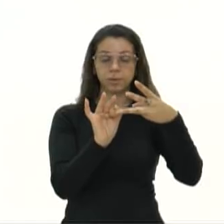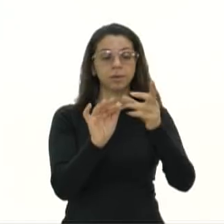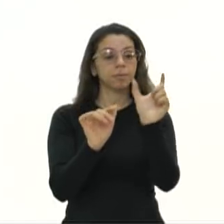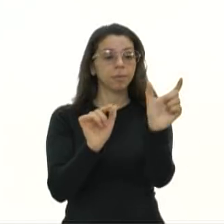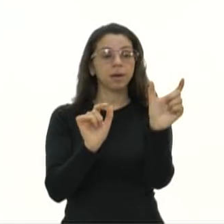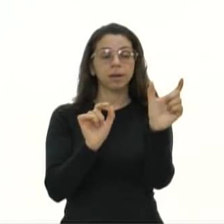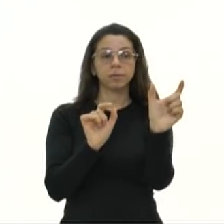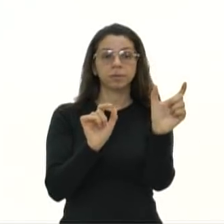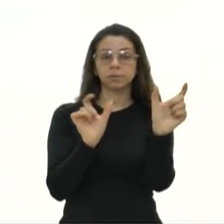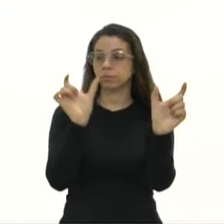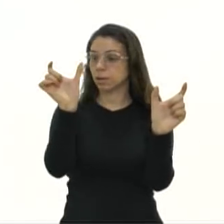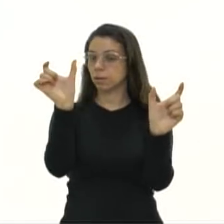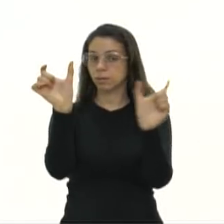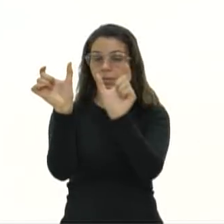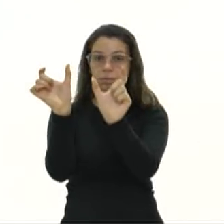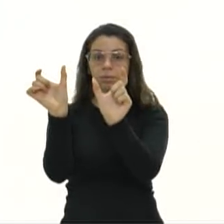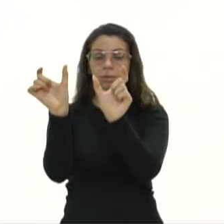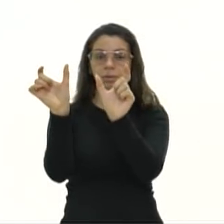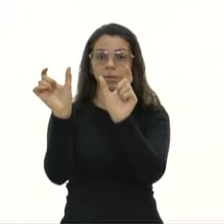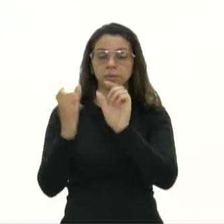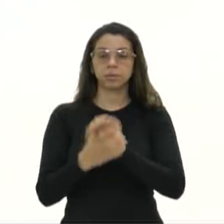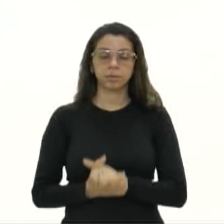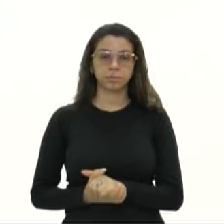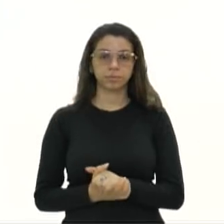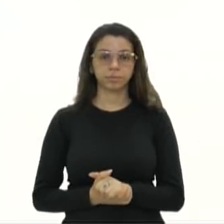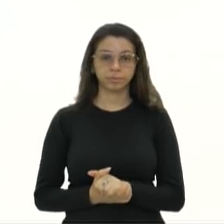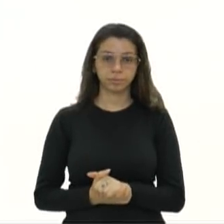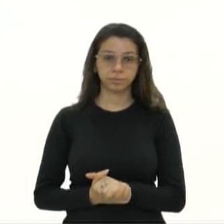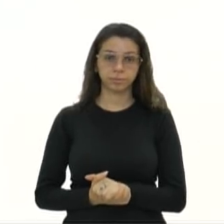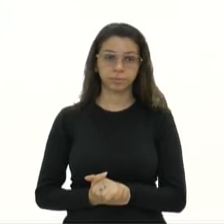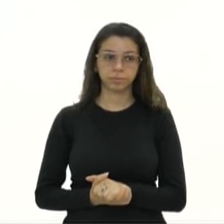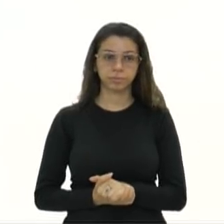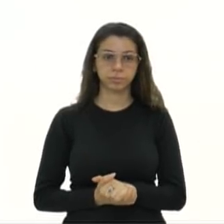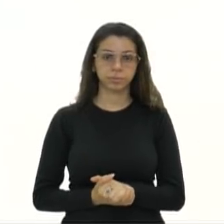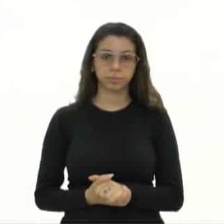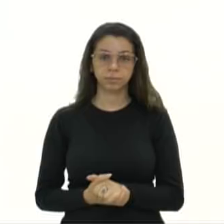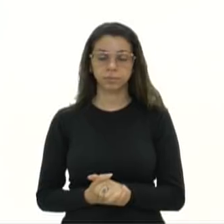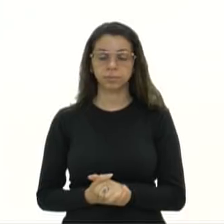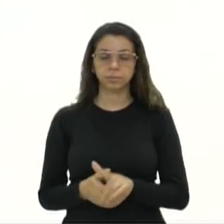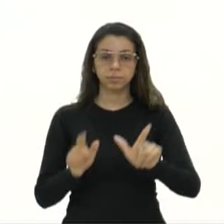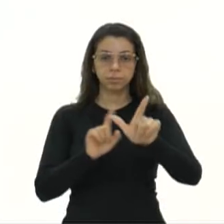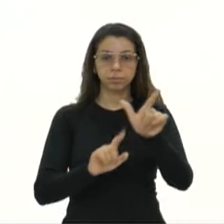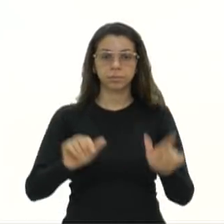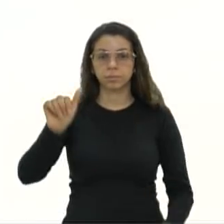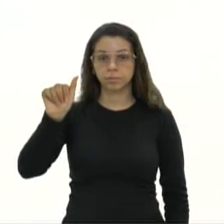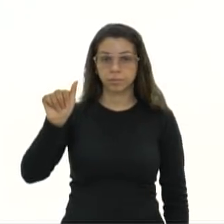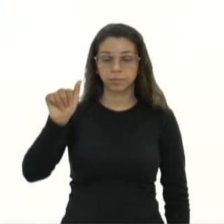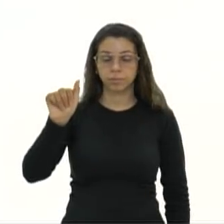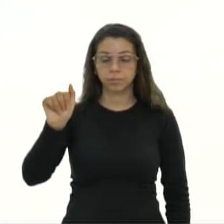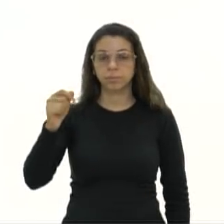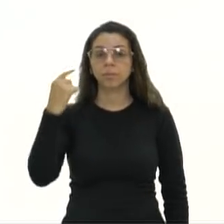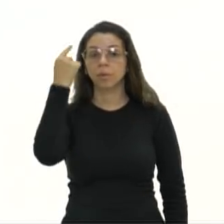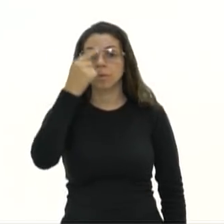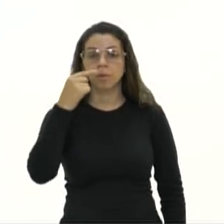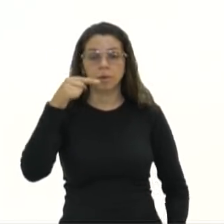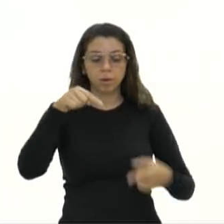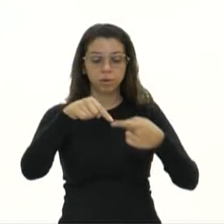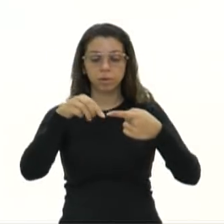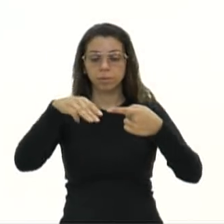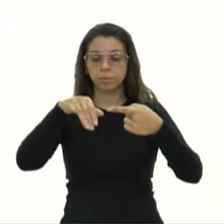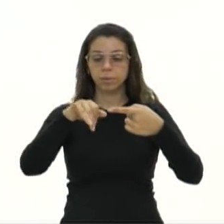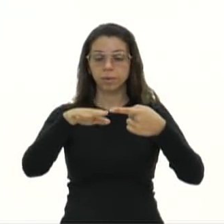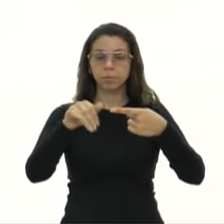Palavra retina, palavra depois e palavra antes. Letra A. No olho míope, a imagem